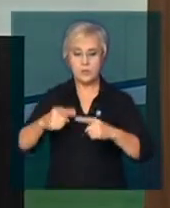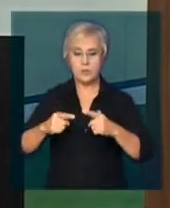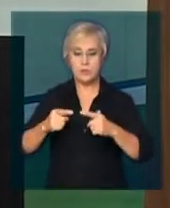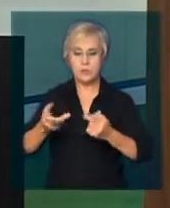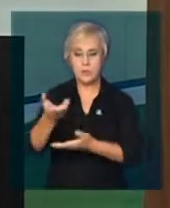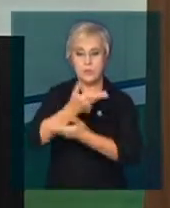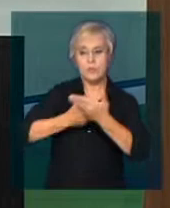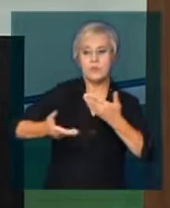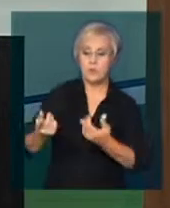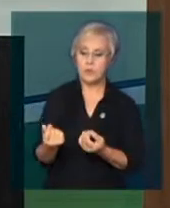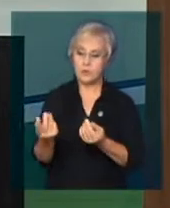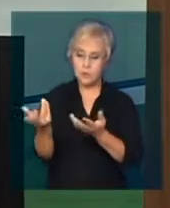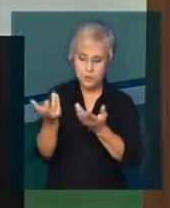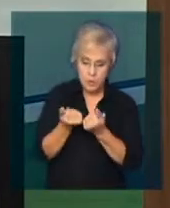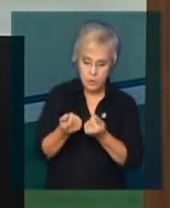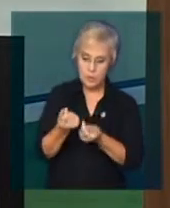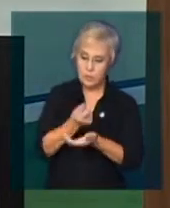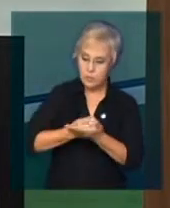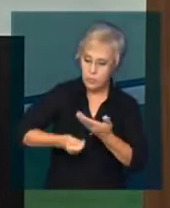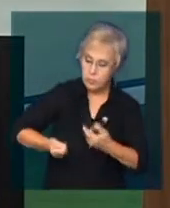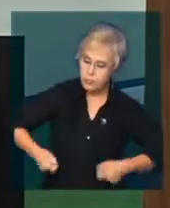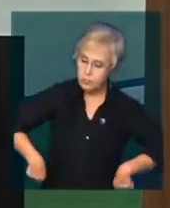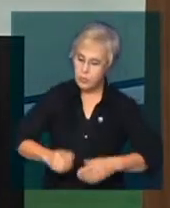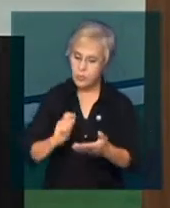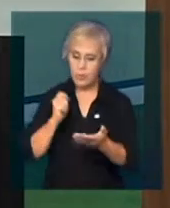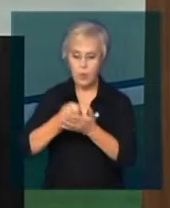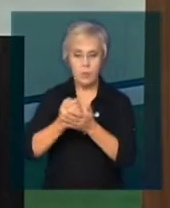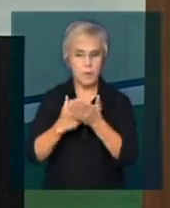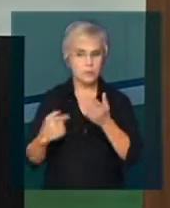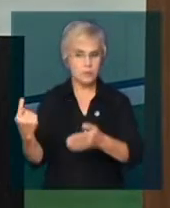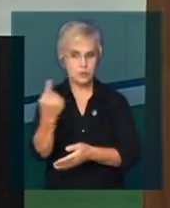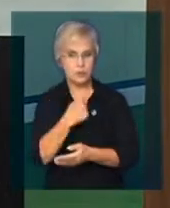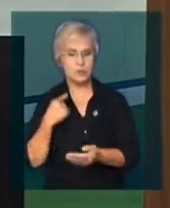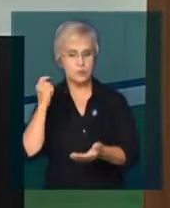de receitas e simplesmente dos tributos que serão cobrados de todos nós,